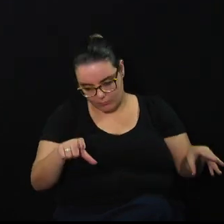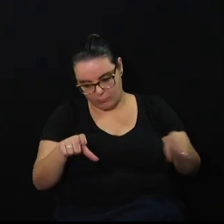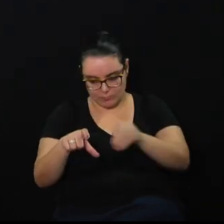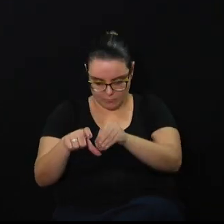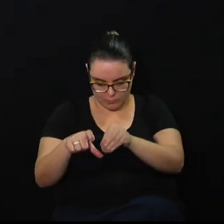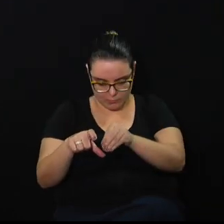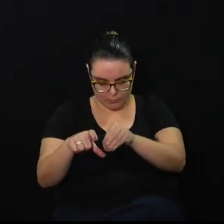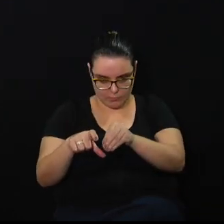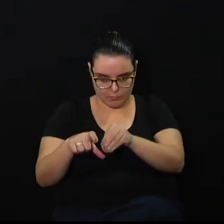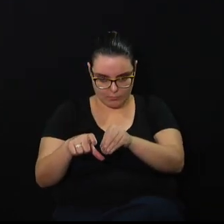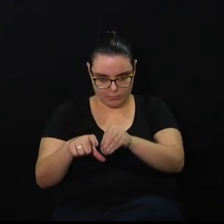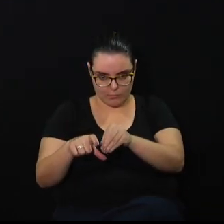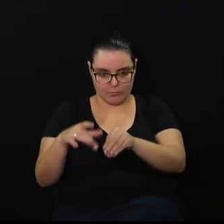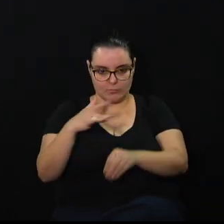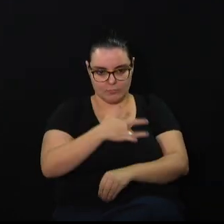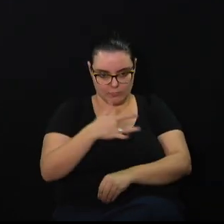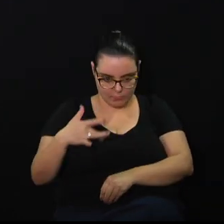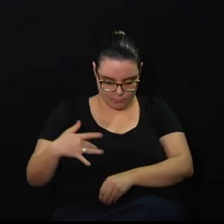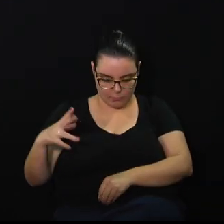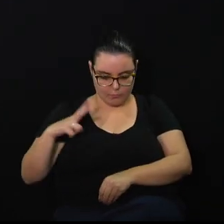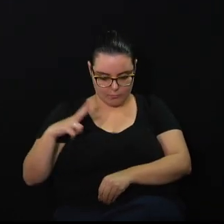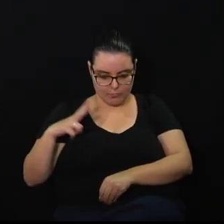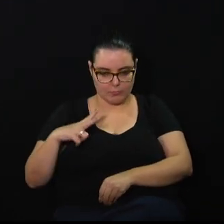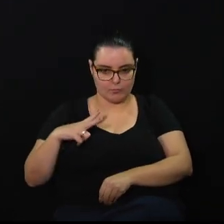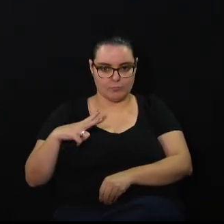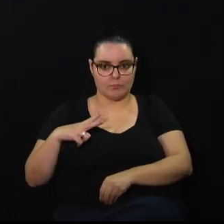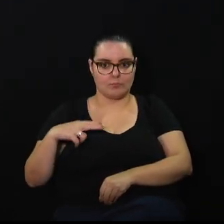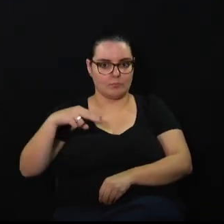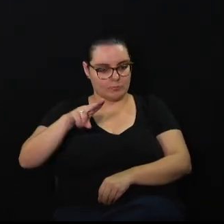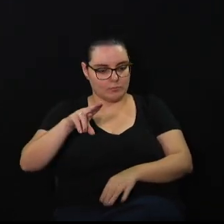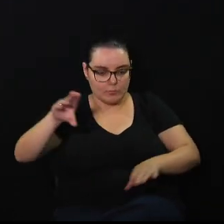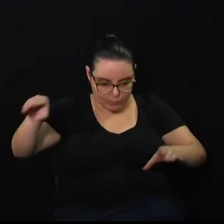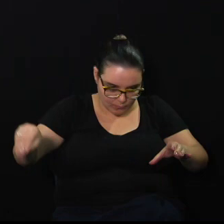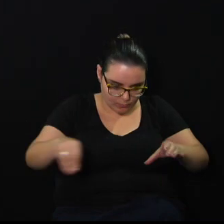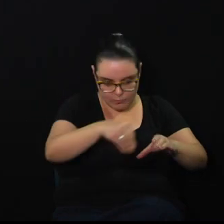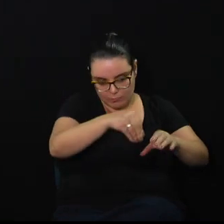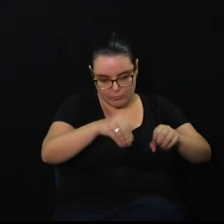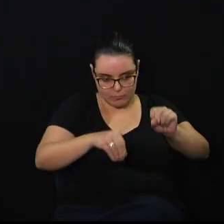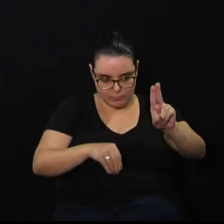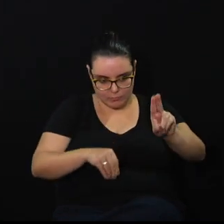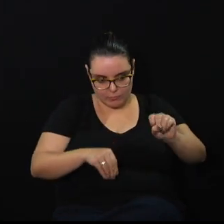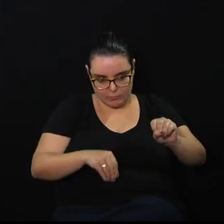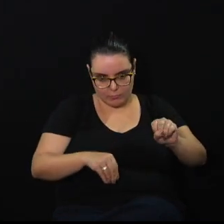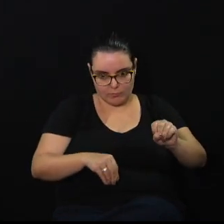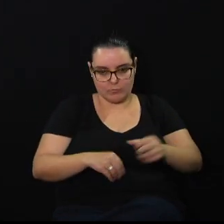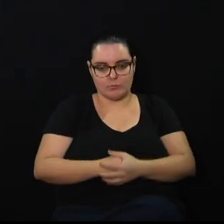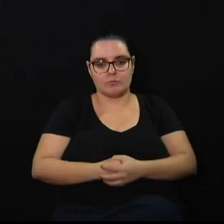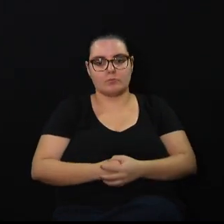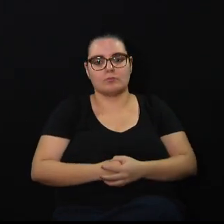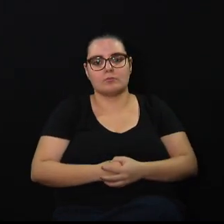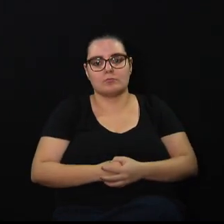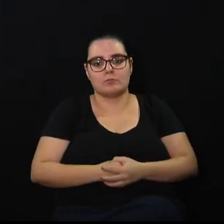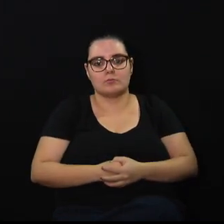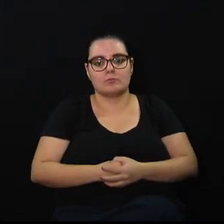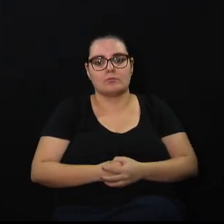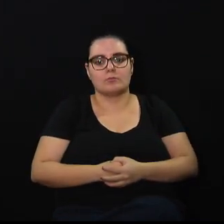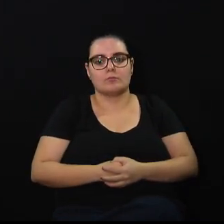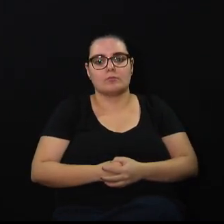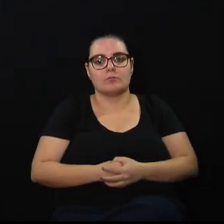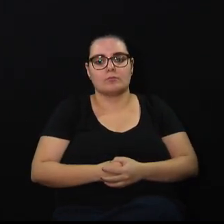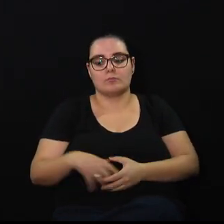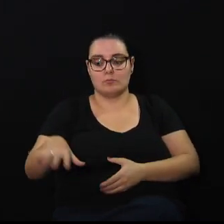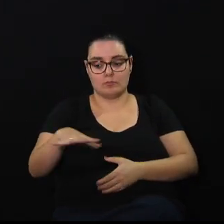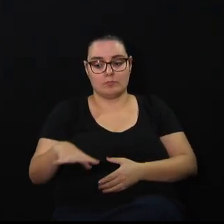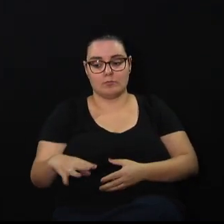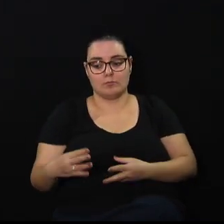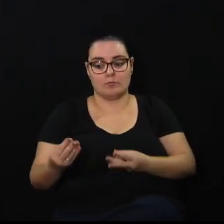aquela criança na ed ou na rede pública ou no plano de saúde dentro do plano de saúde profissionais que atendem aquela